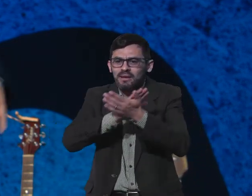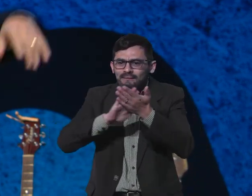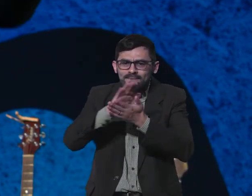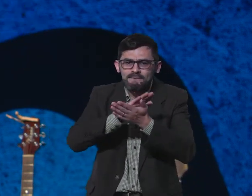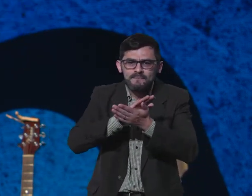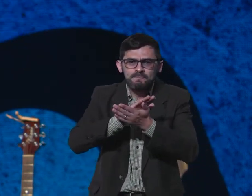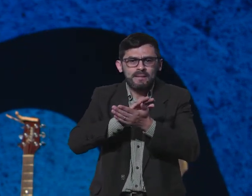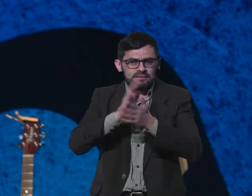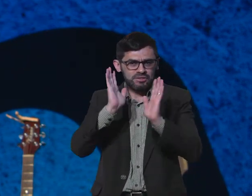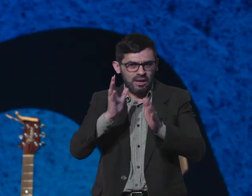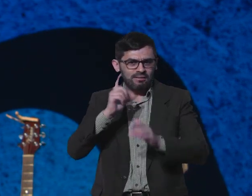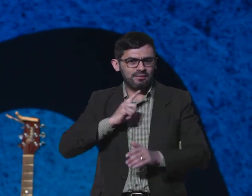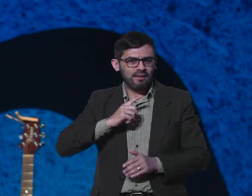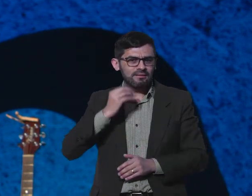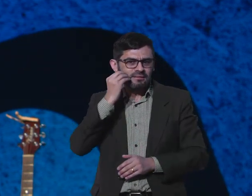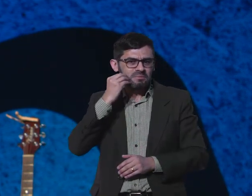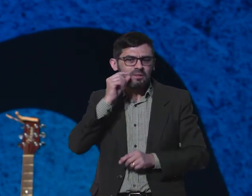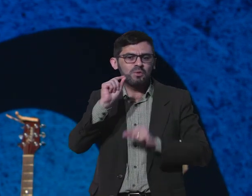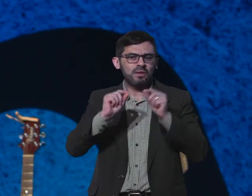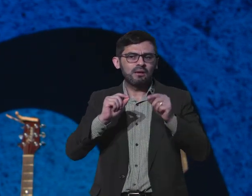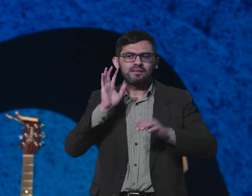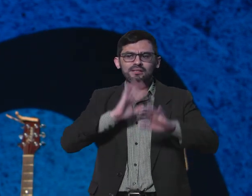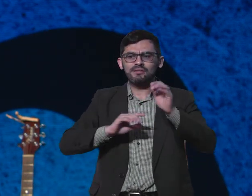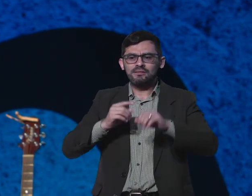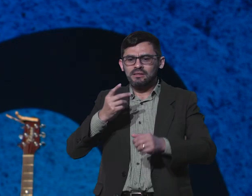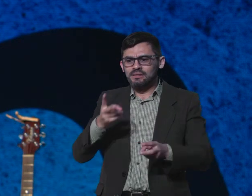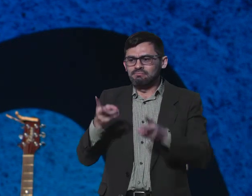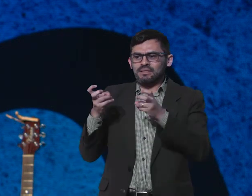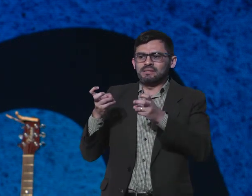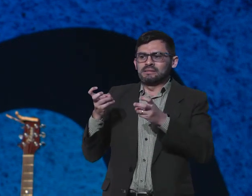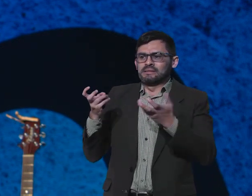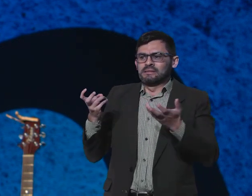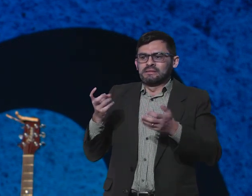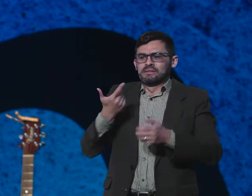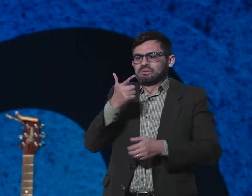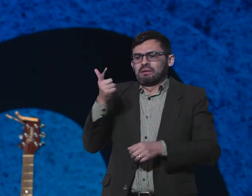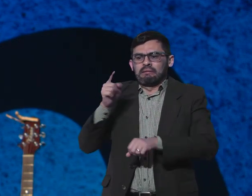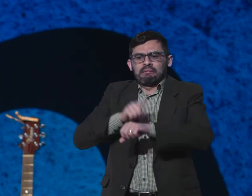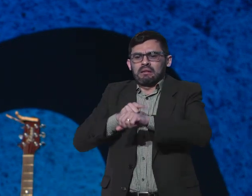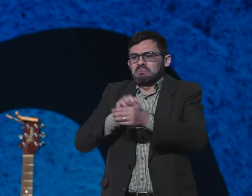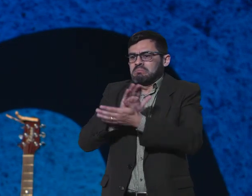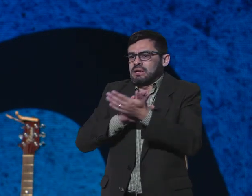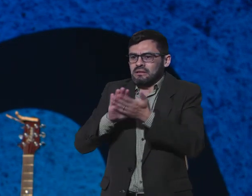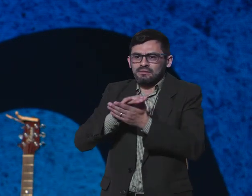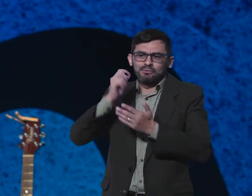essa impressão esse ano aí? Várias pessoas.